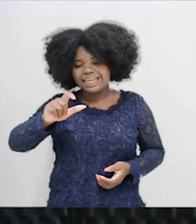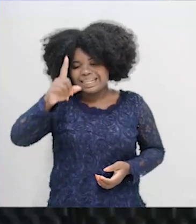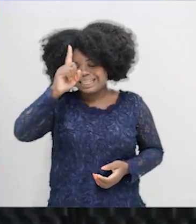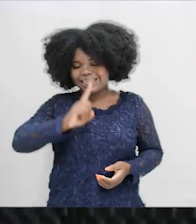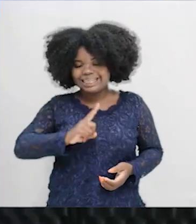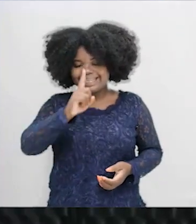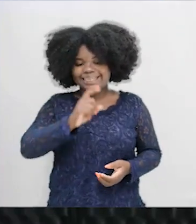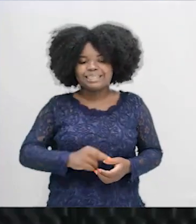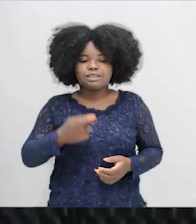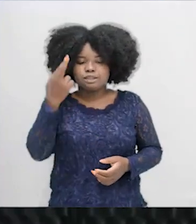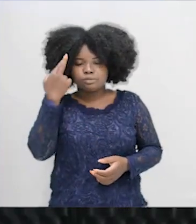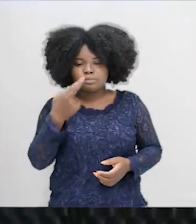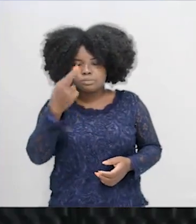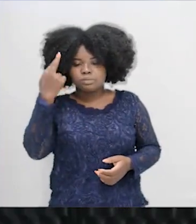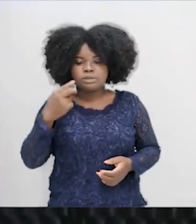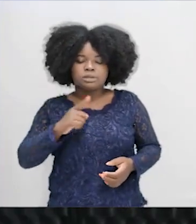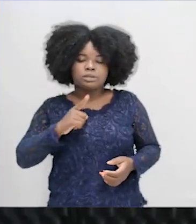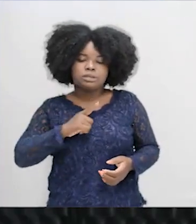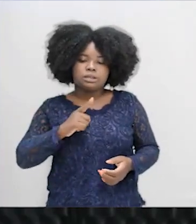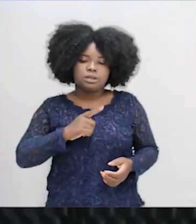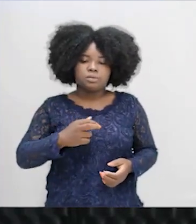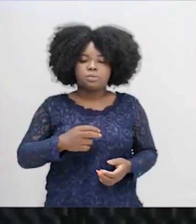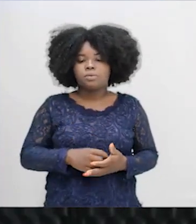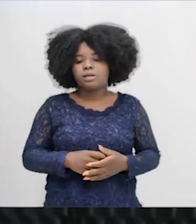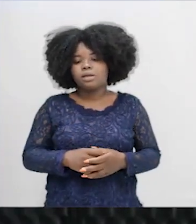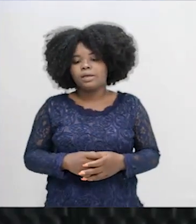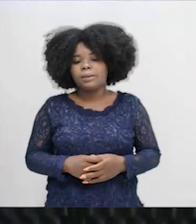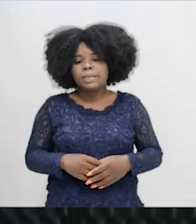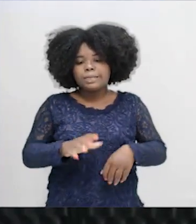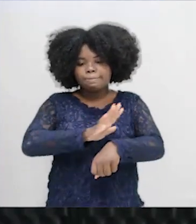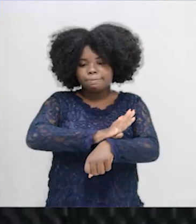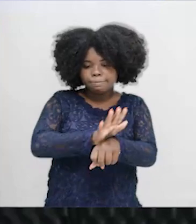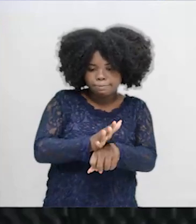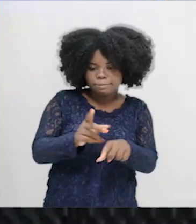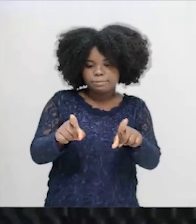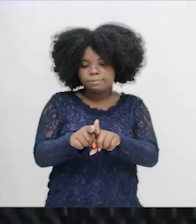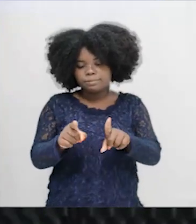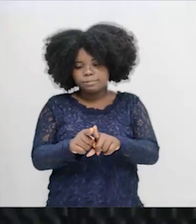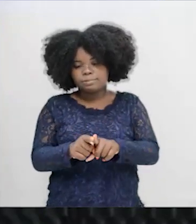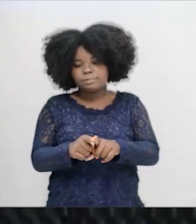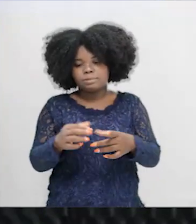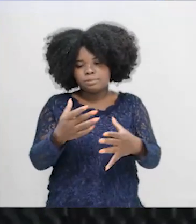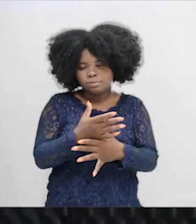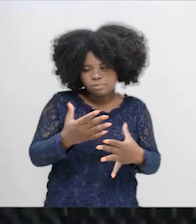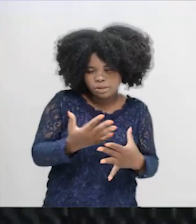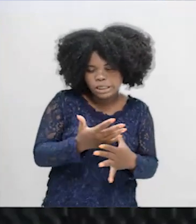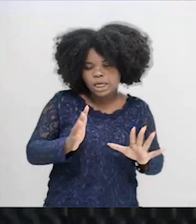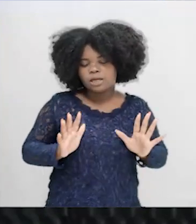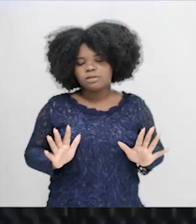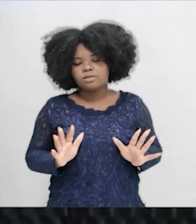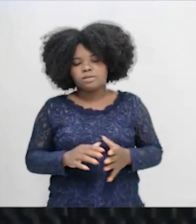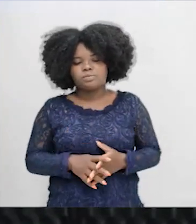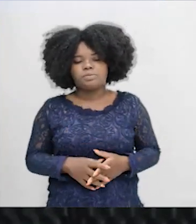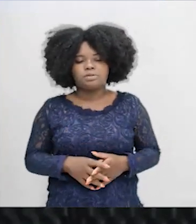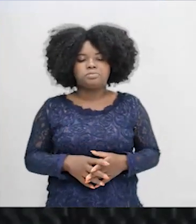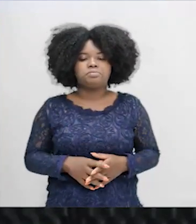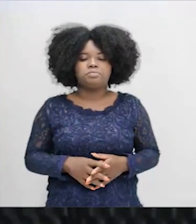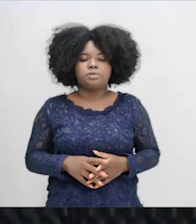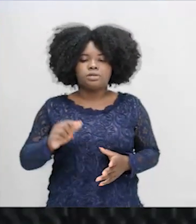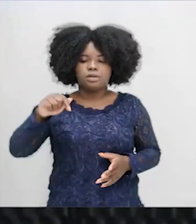consumo, questões raciais e questões urbanas. Apesar do quadrinho ter sido feito em